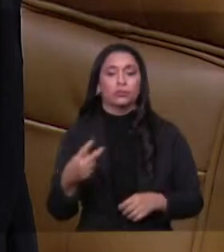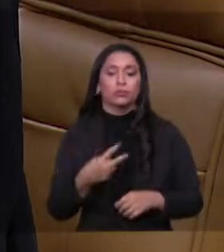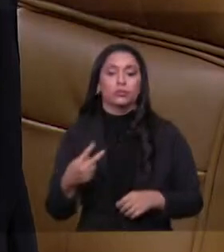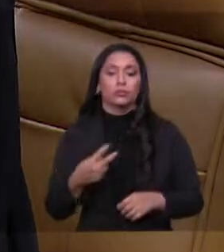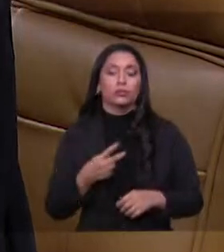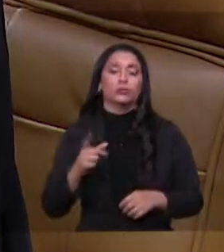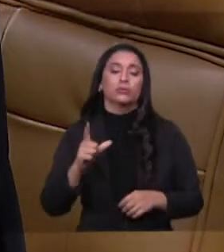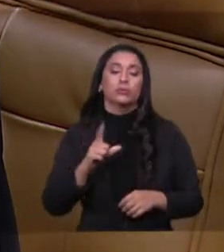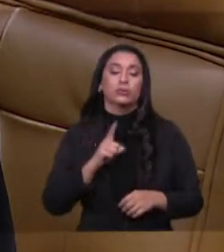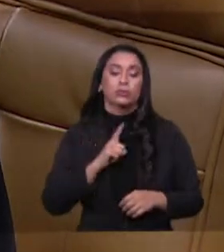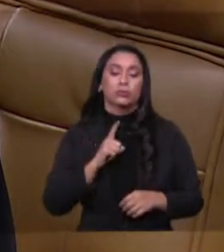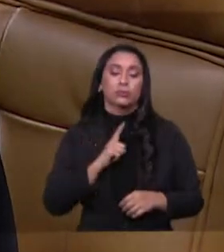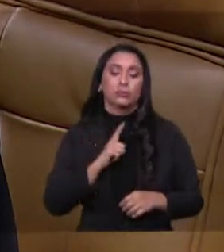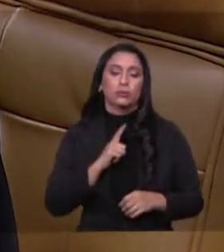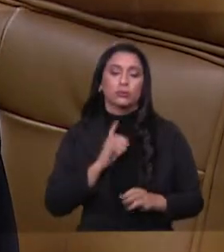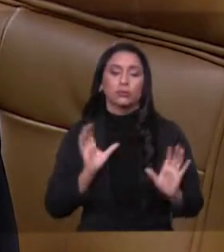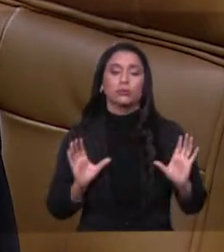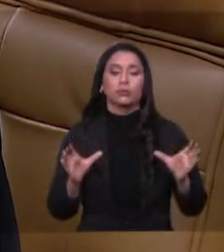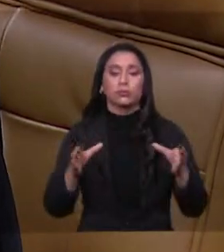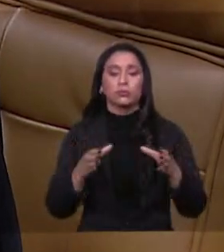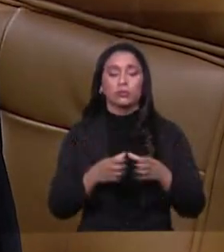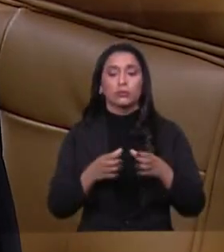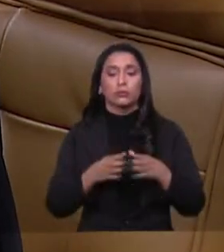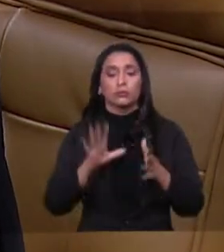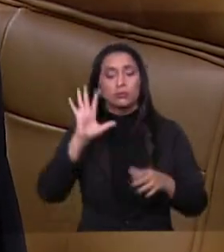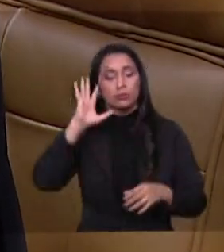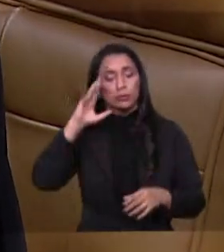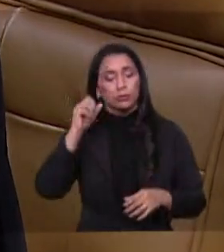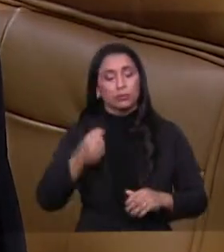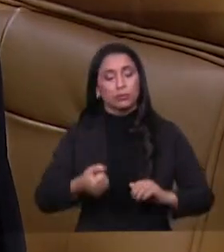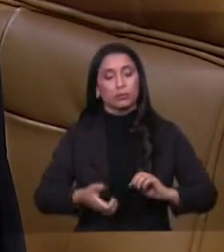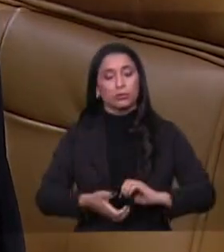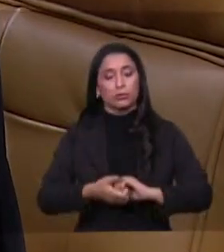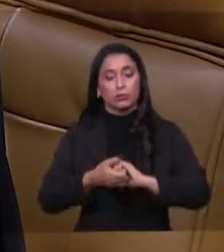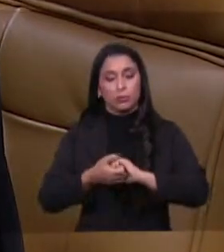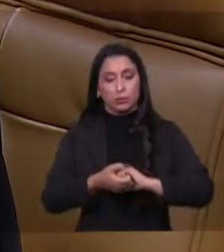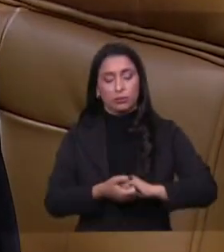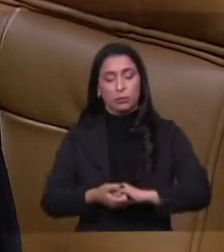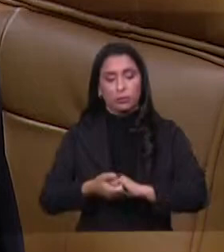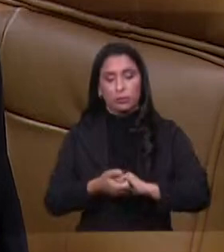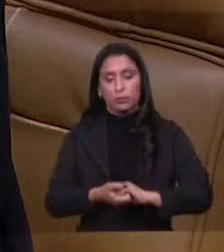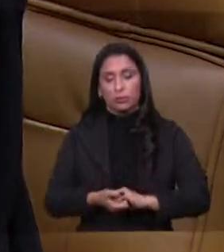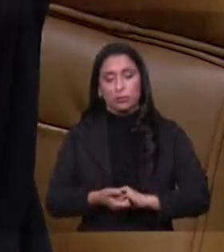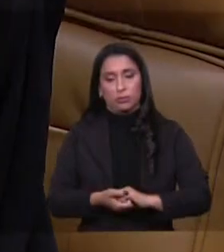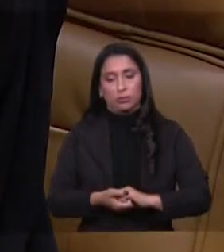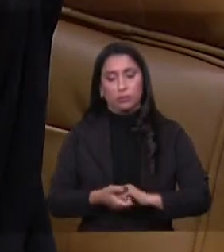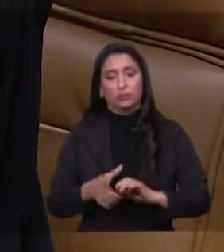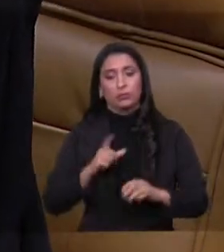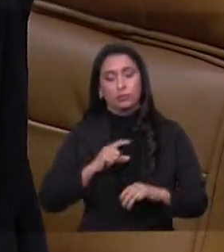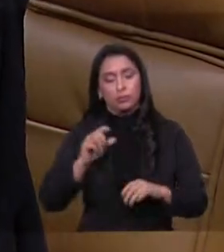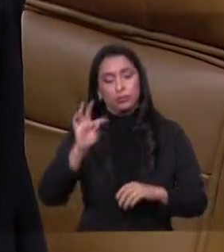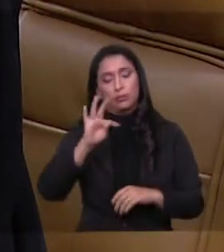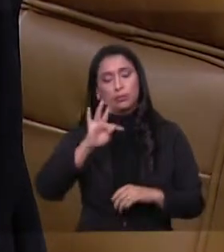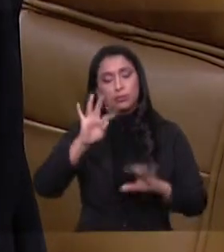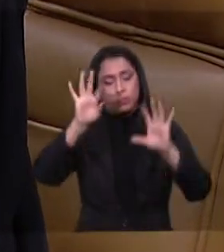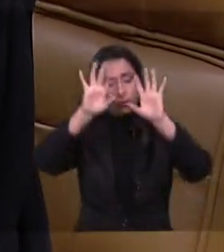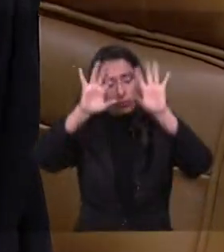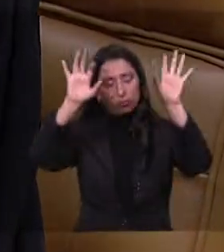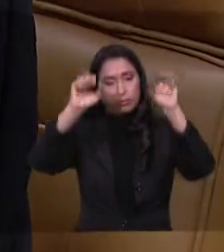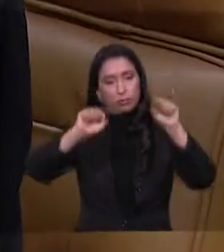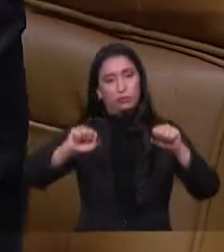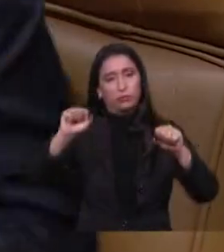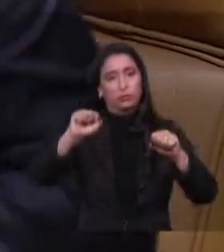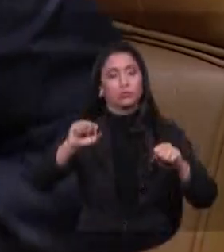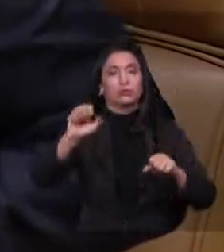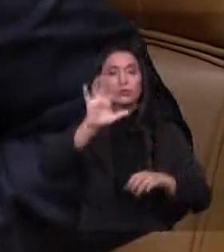instalação imediata de comissão de conflitos fundiários pelos tribunais de justiça e pelos tribunais regionais federais do país.